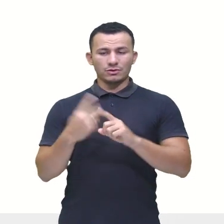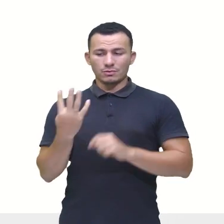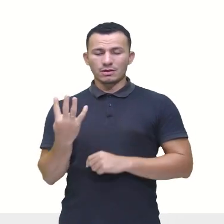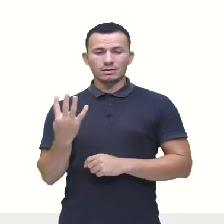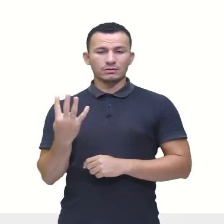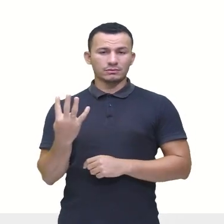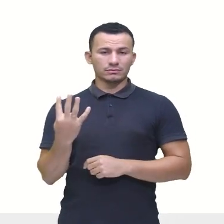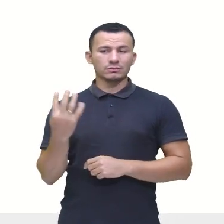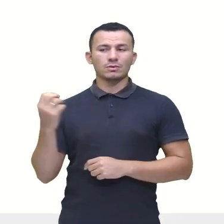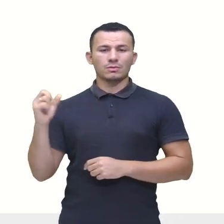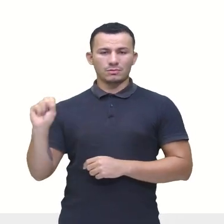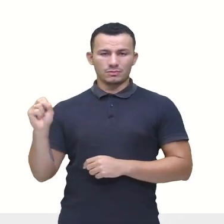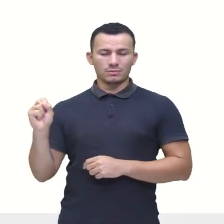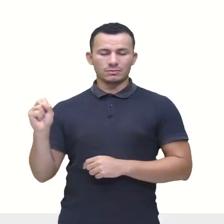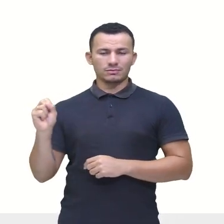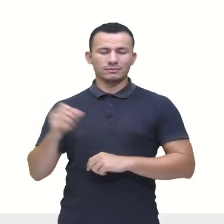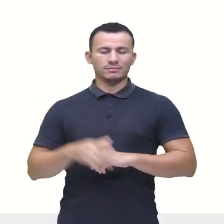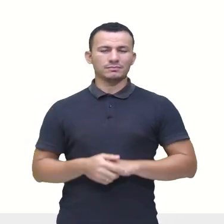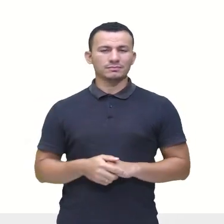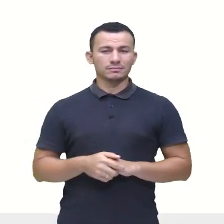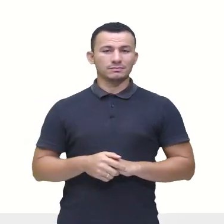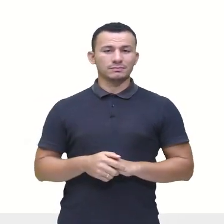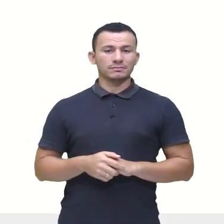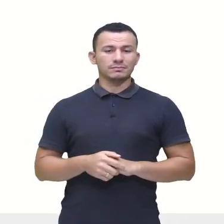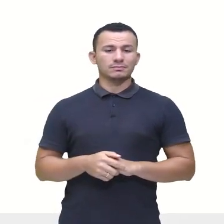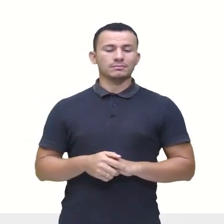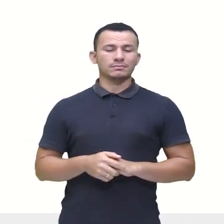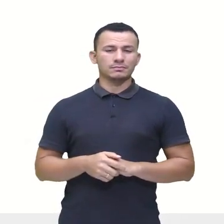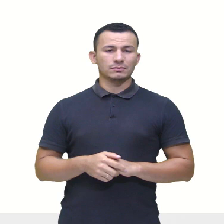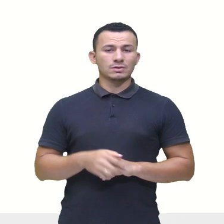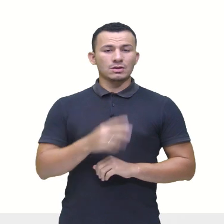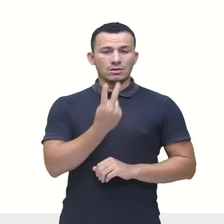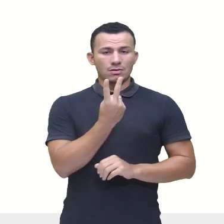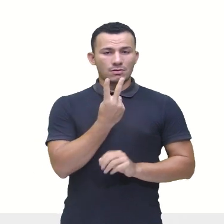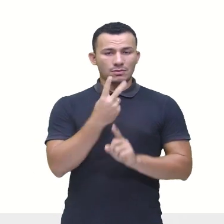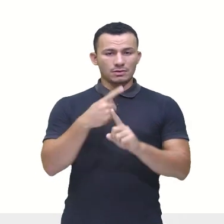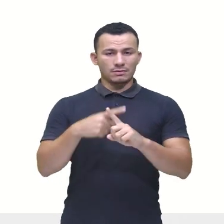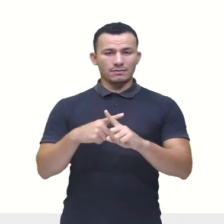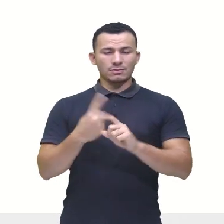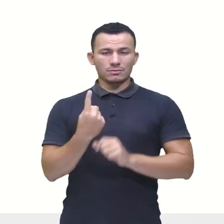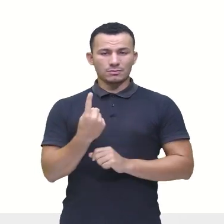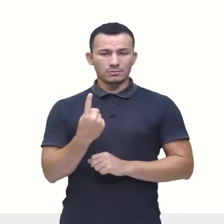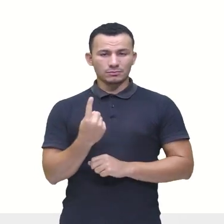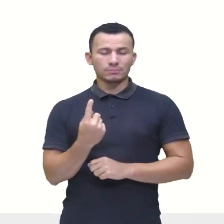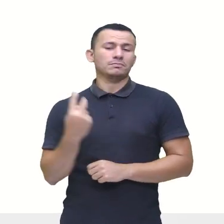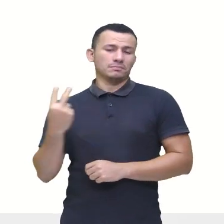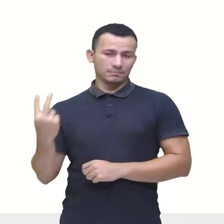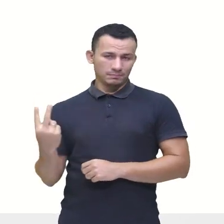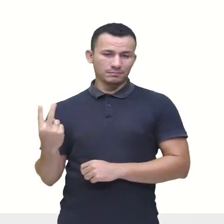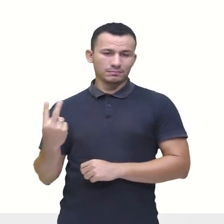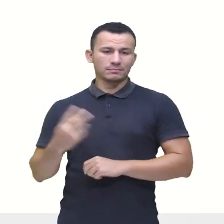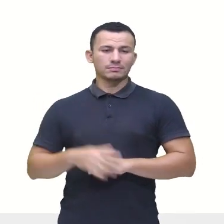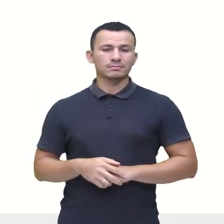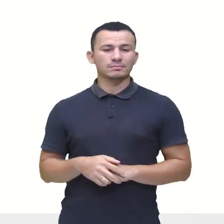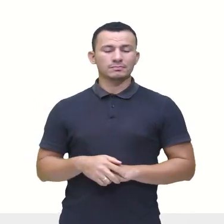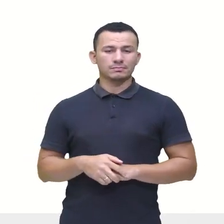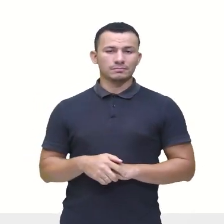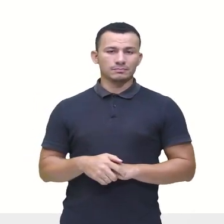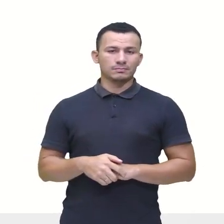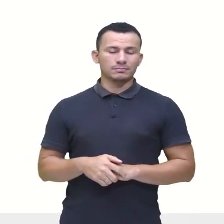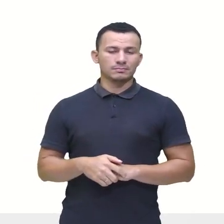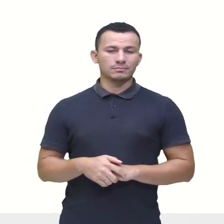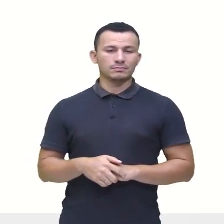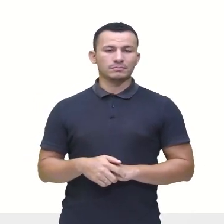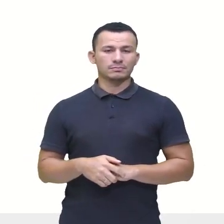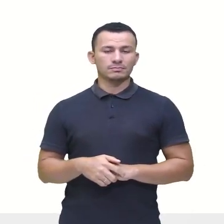4, 8. Depois, por 1. 2 vezes 1, 2. Tracinho. E